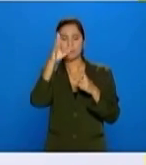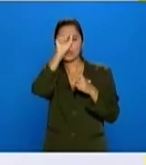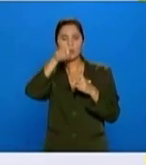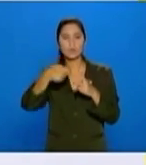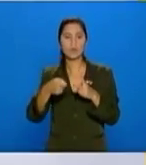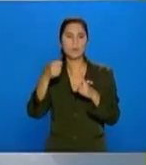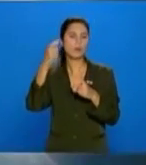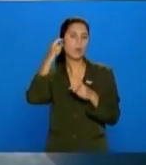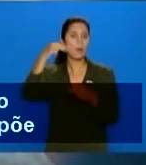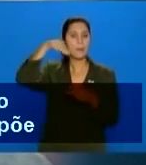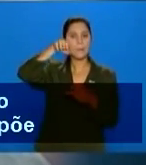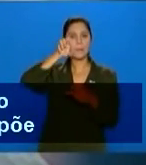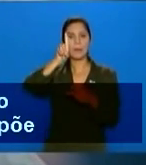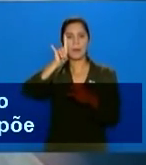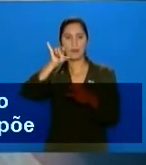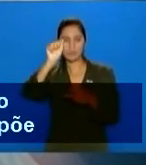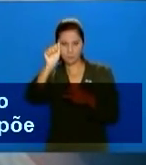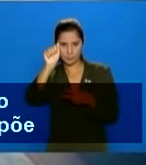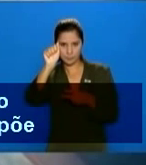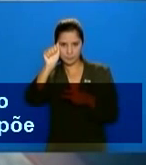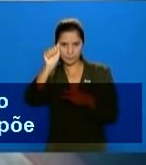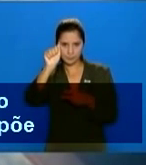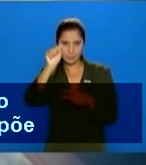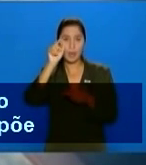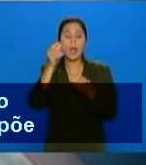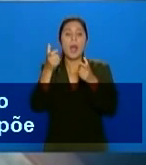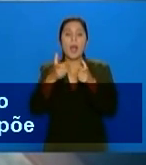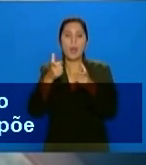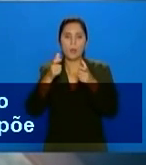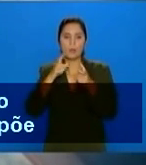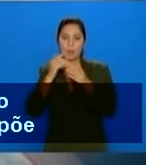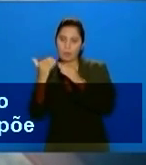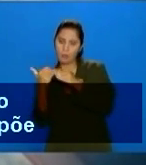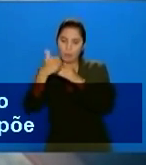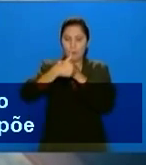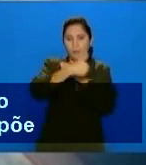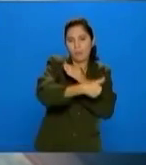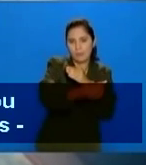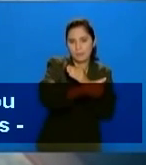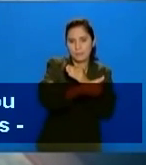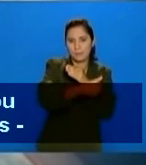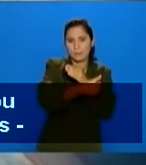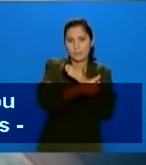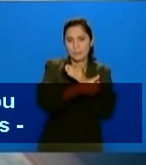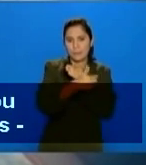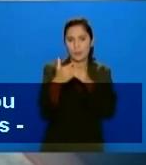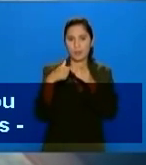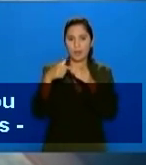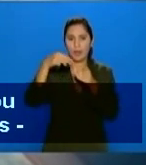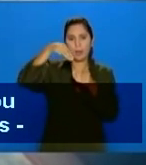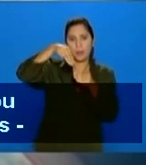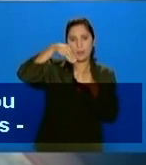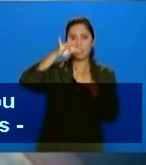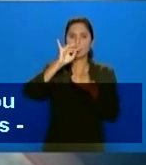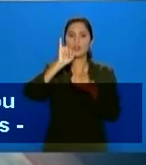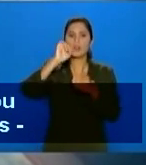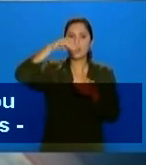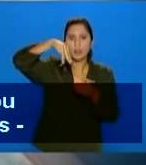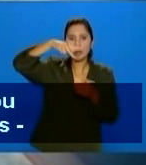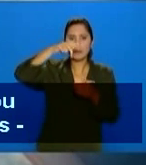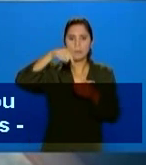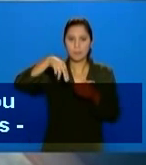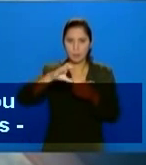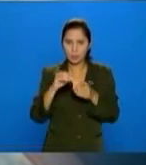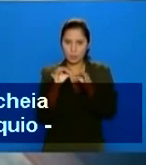média. A orelha média é a porção seguinte. Então, ela se compõe da membrana timpânica, ou tímpano,